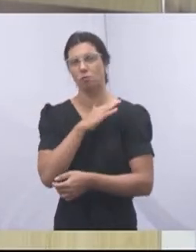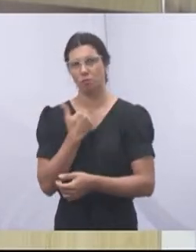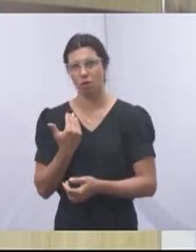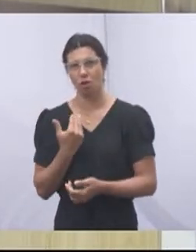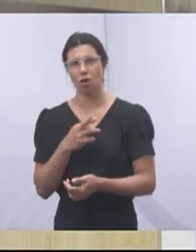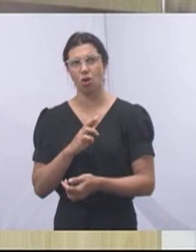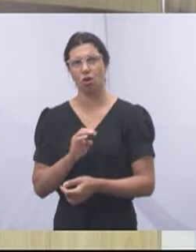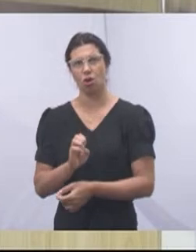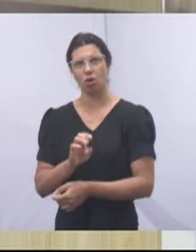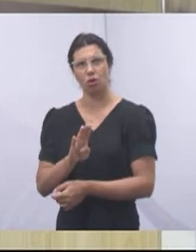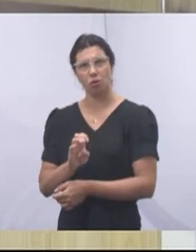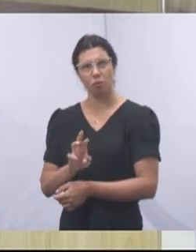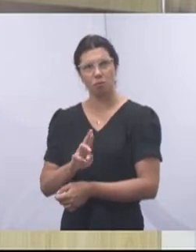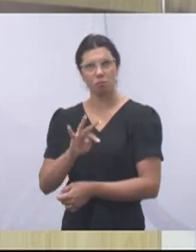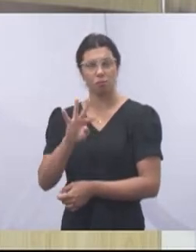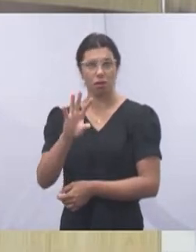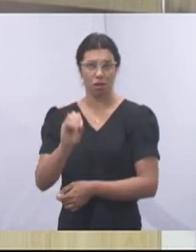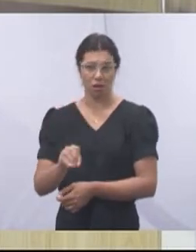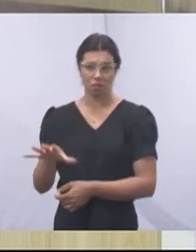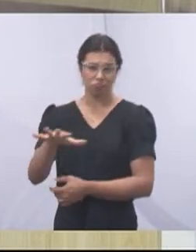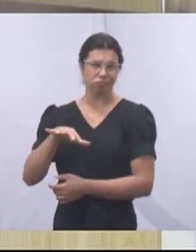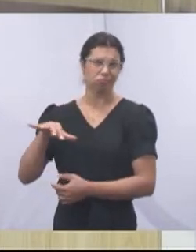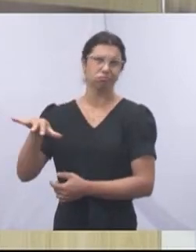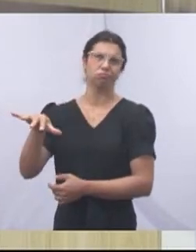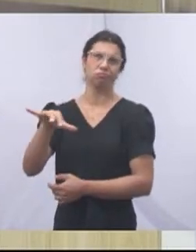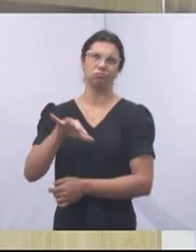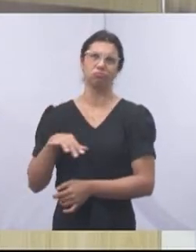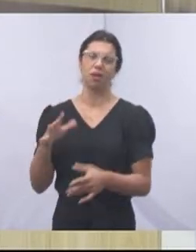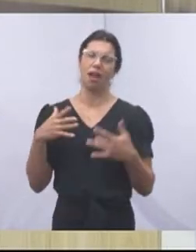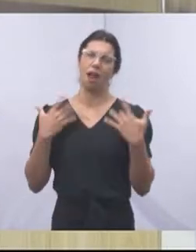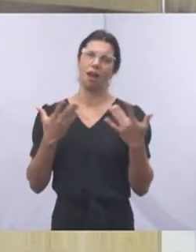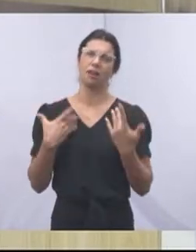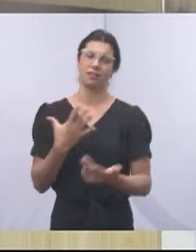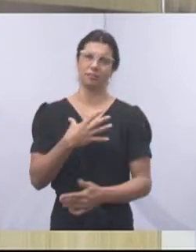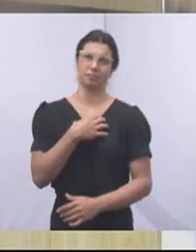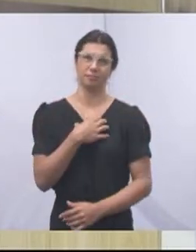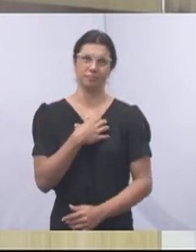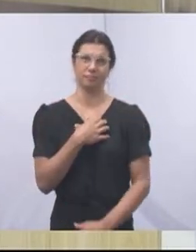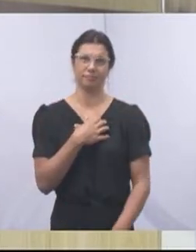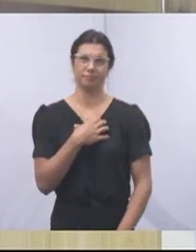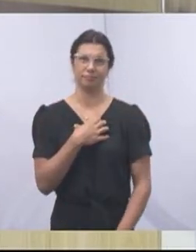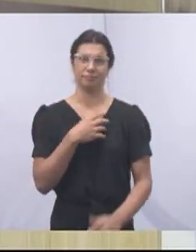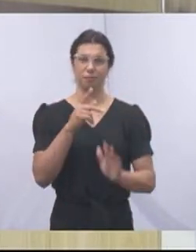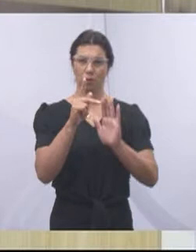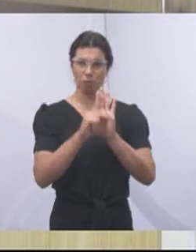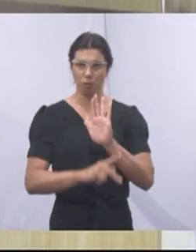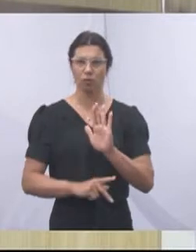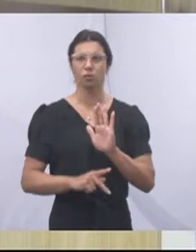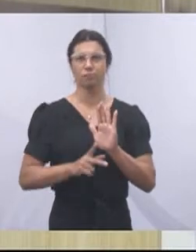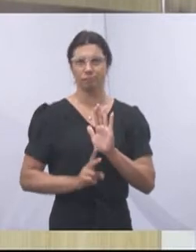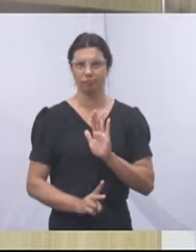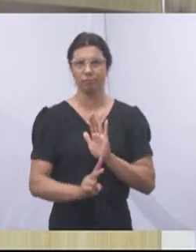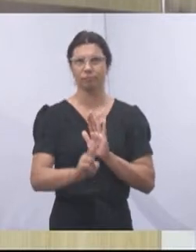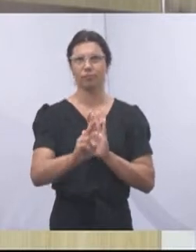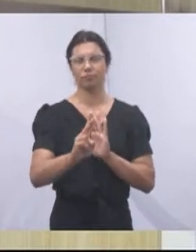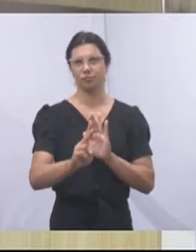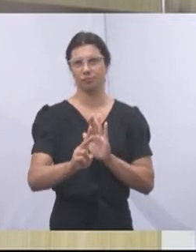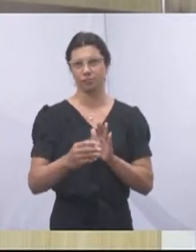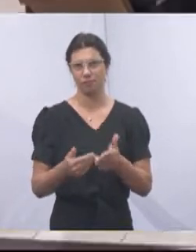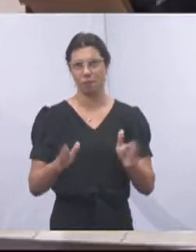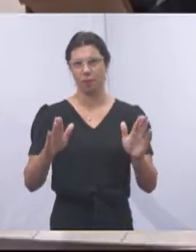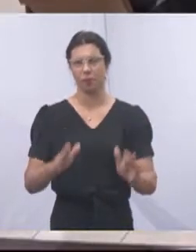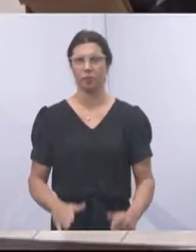senhor Roberto, com certeza uma região que vai trazer muitas alegrias. O projeto continua em